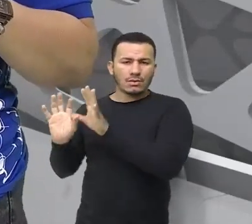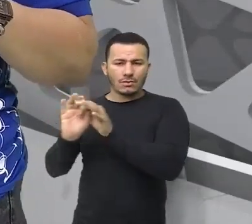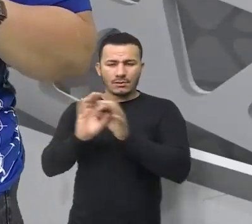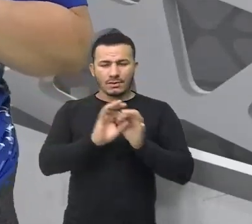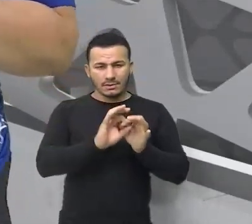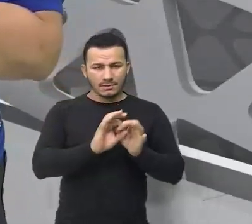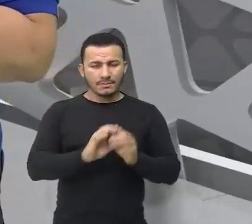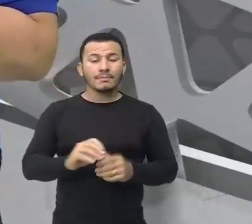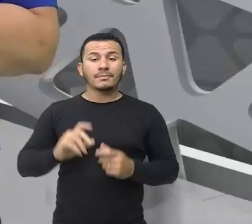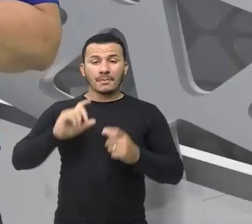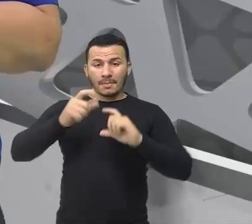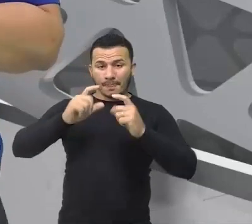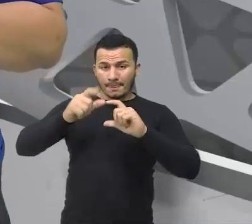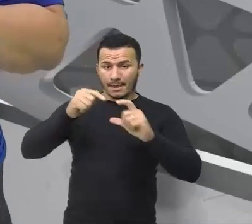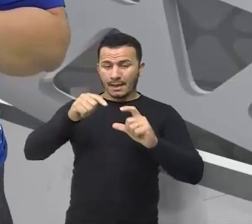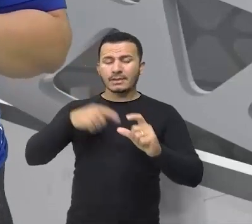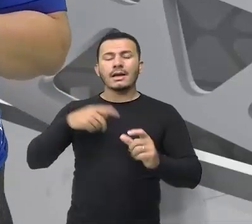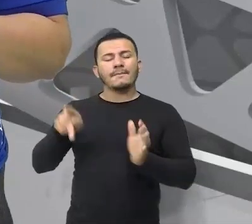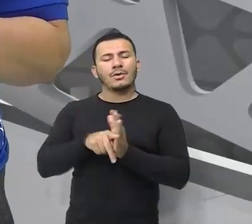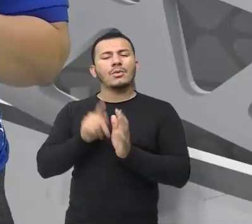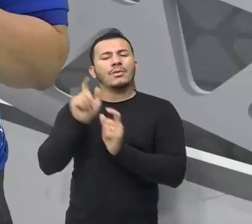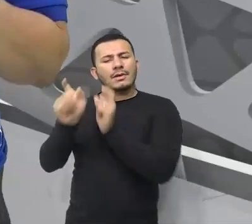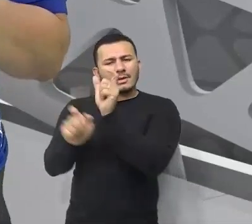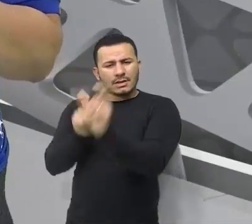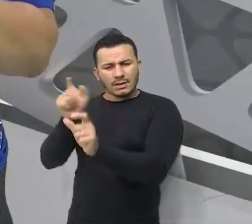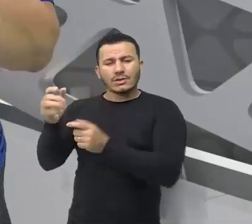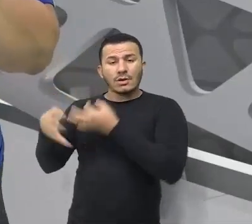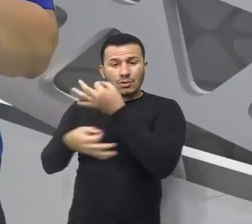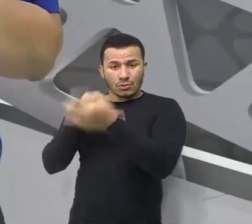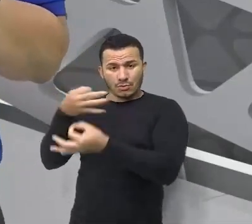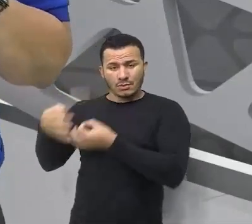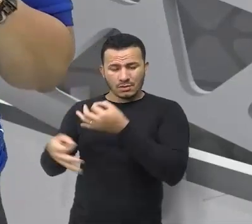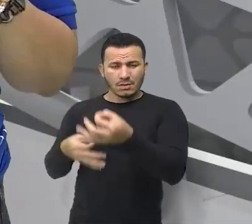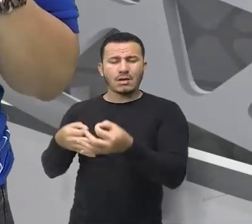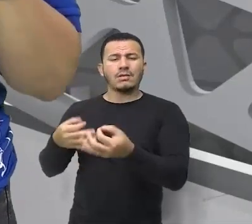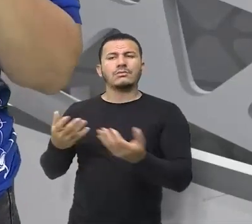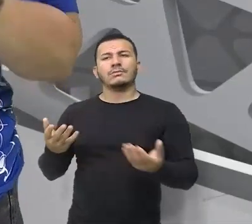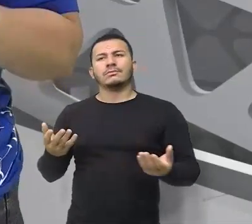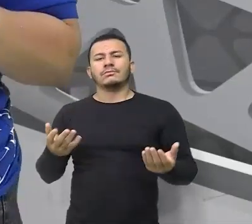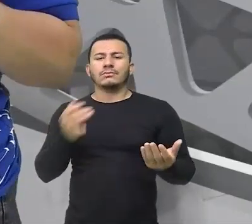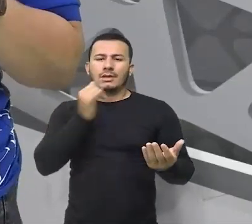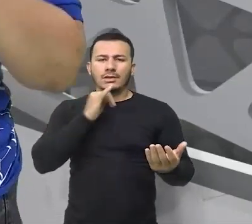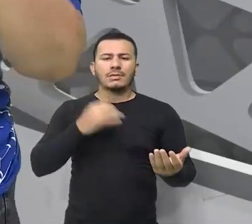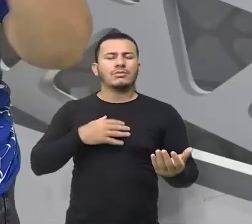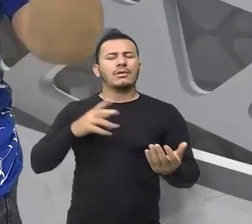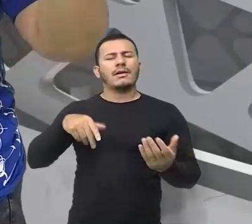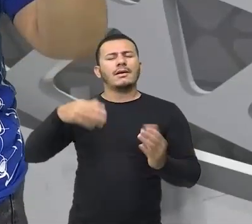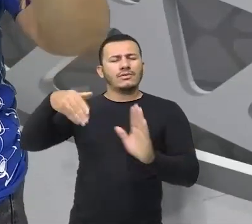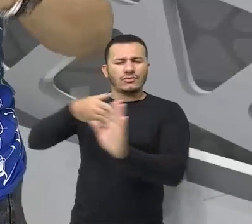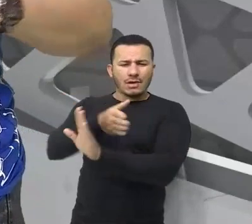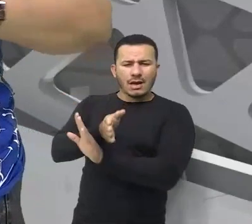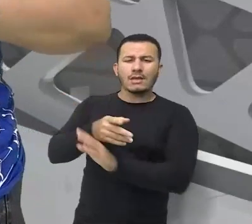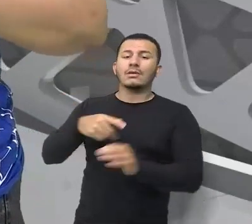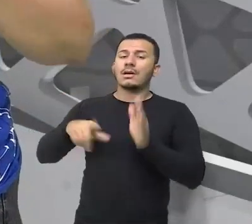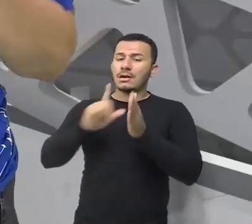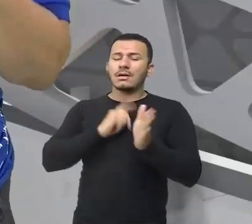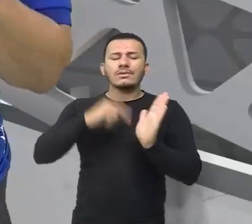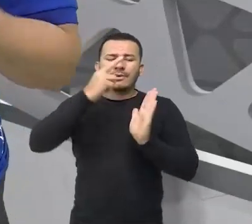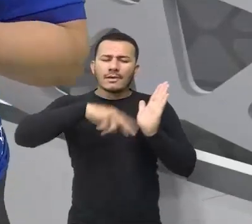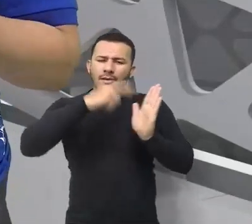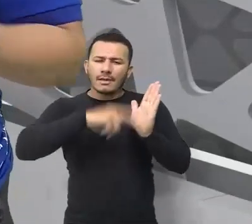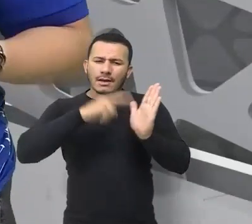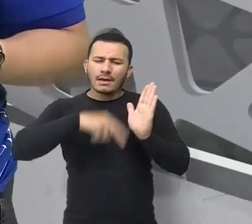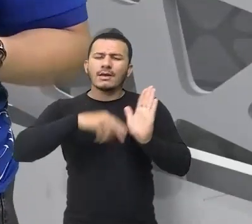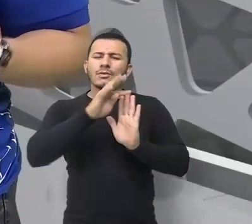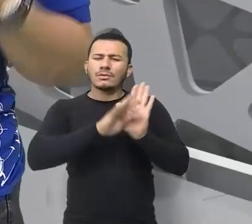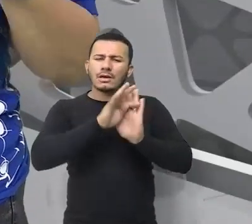Lembrem-se disso, a charge é uma crítica contextual de uma maneira, vamos dizer assim, indireta. Você precisa ler, conhecer o contexto